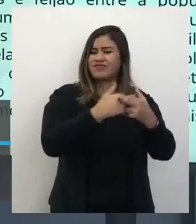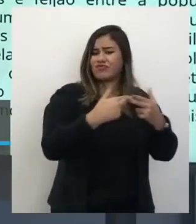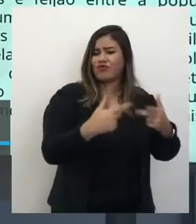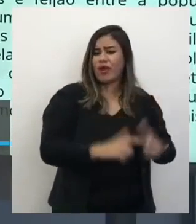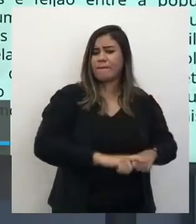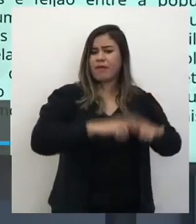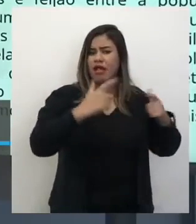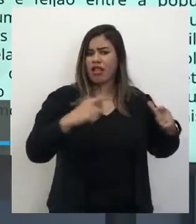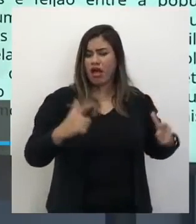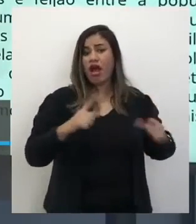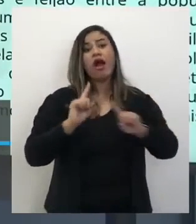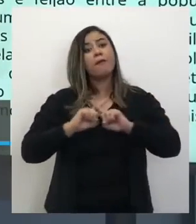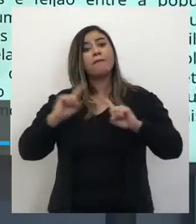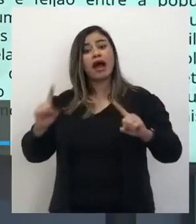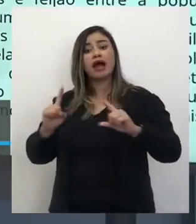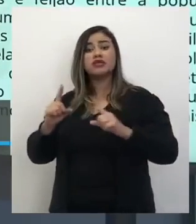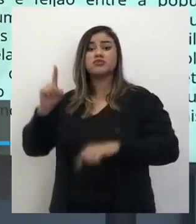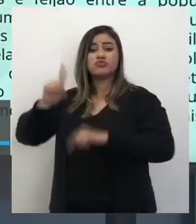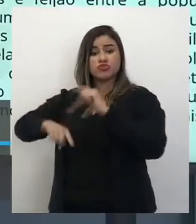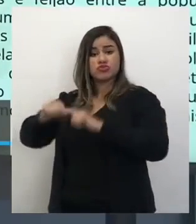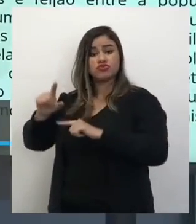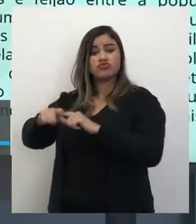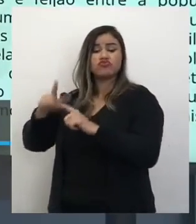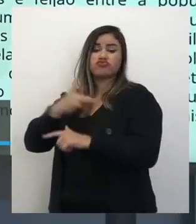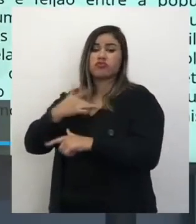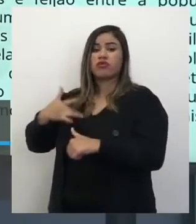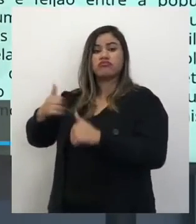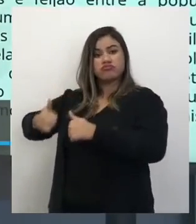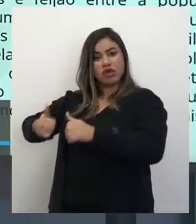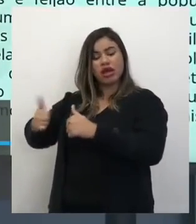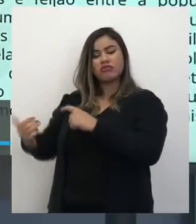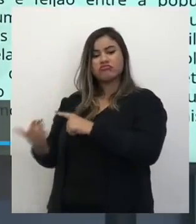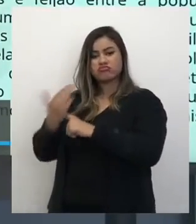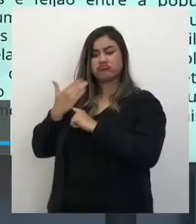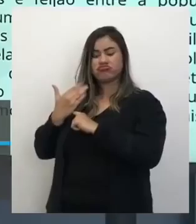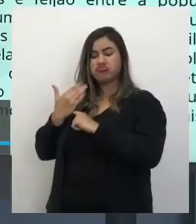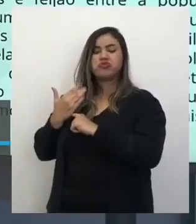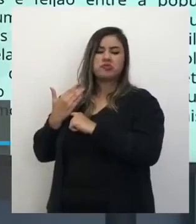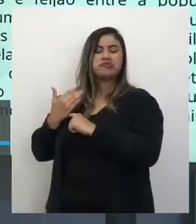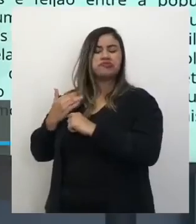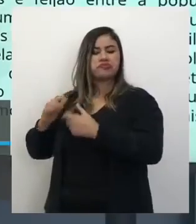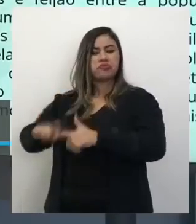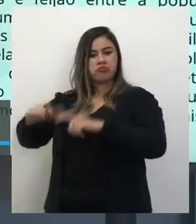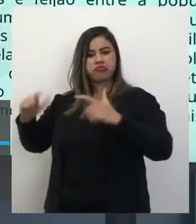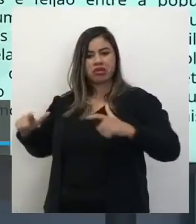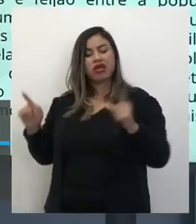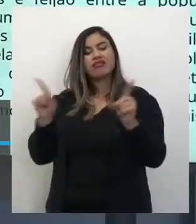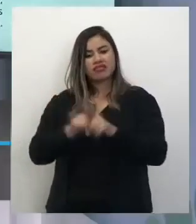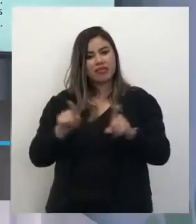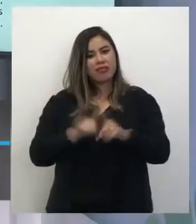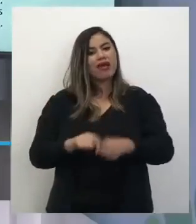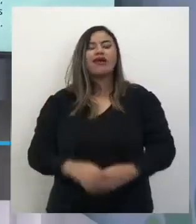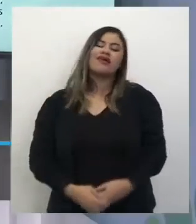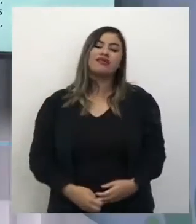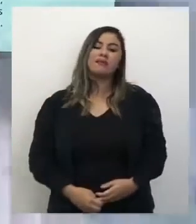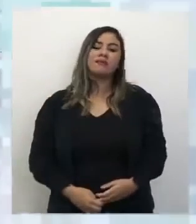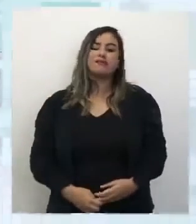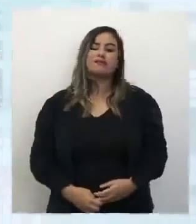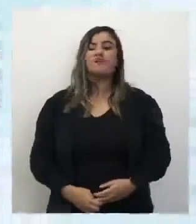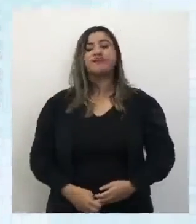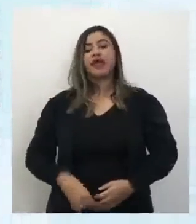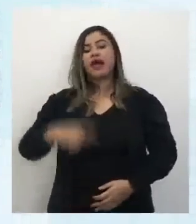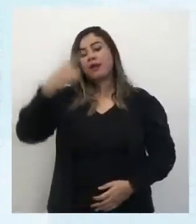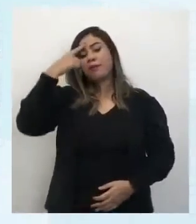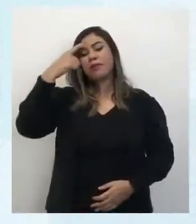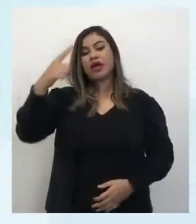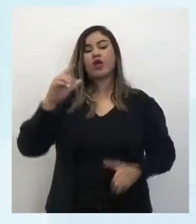escolarizados, houve também um aumento de produtos saudáveis no geral, certo? Continuando. Além das mudanças de